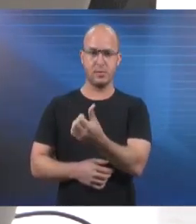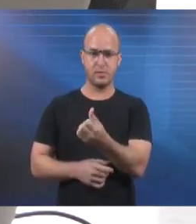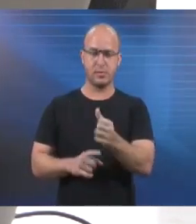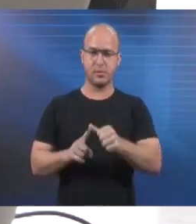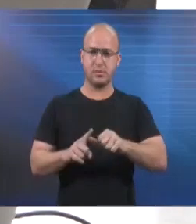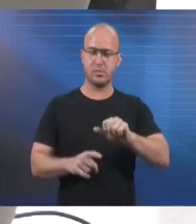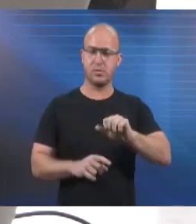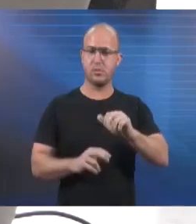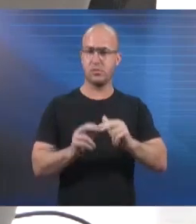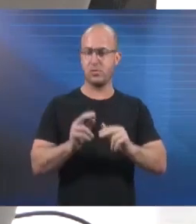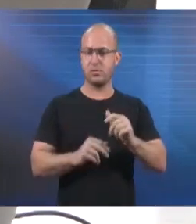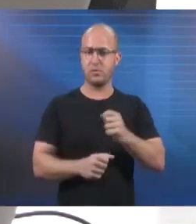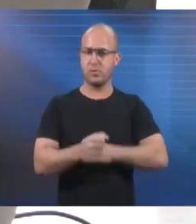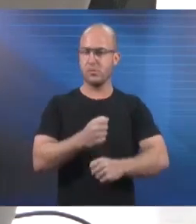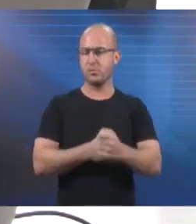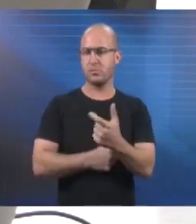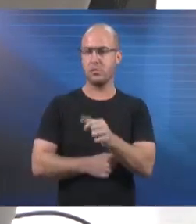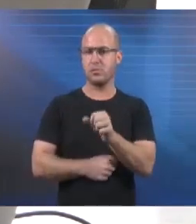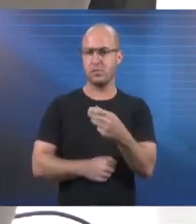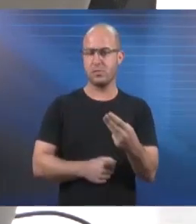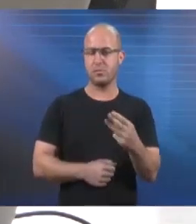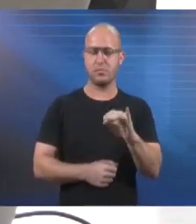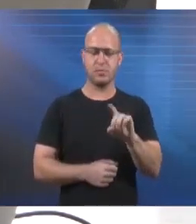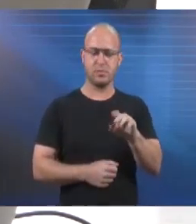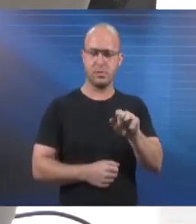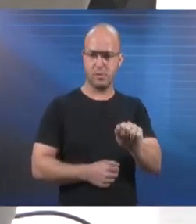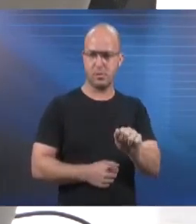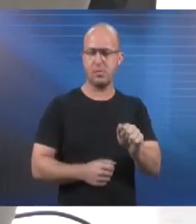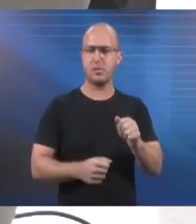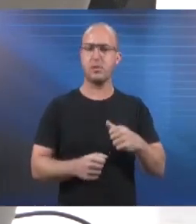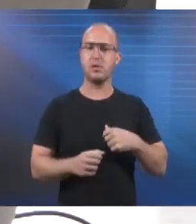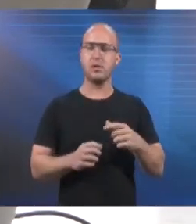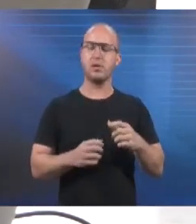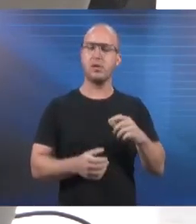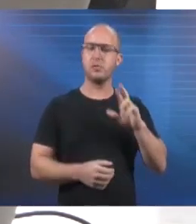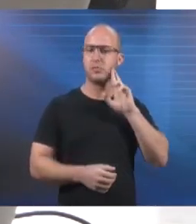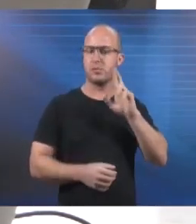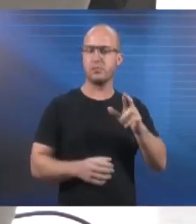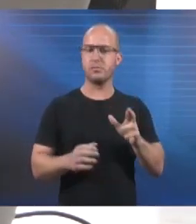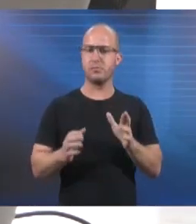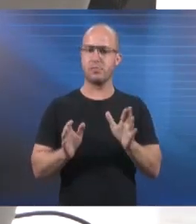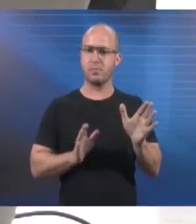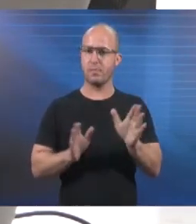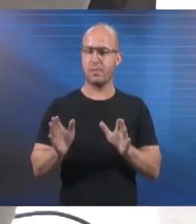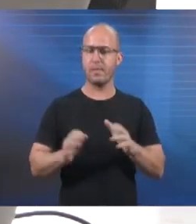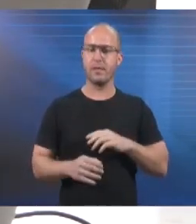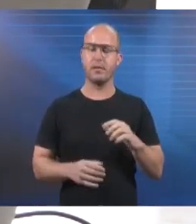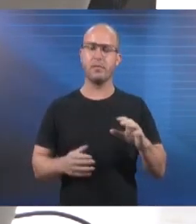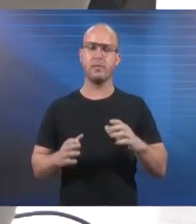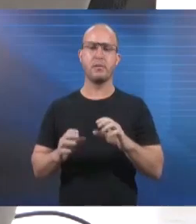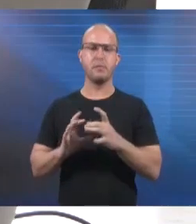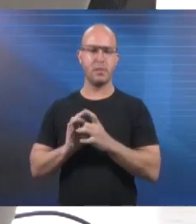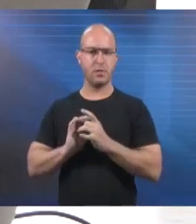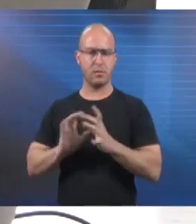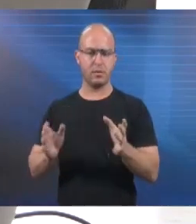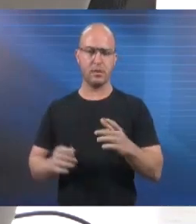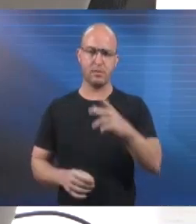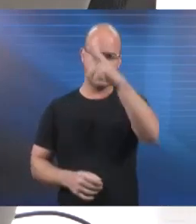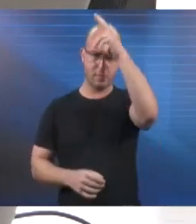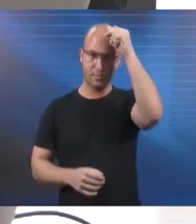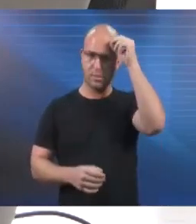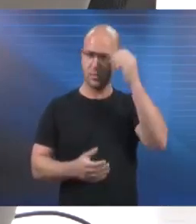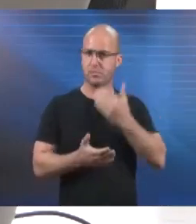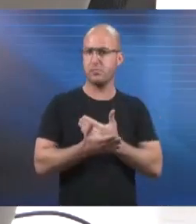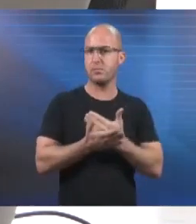2023 o idema órgão responsável pelo licenciamento emitiu uma licença prévia para que a prefeitura